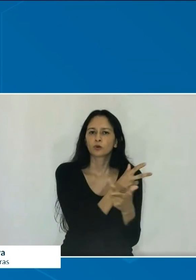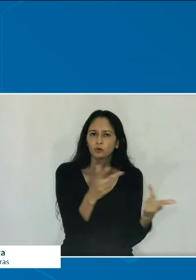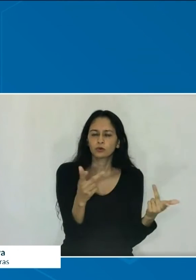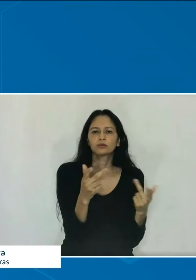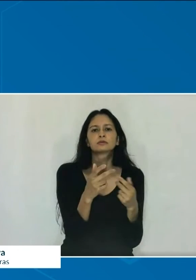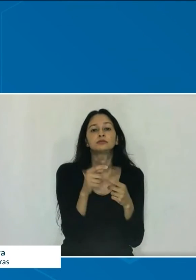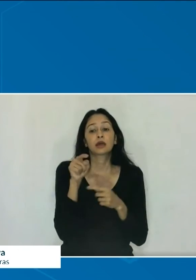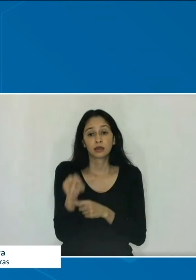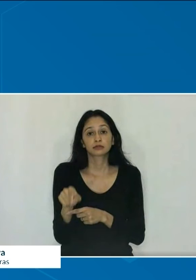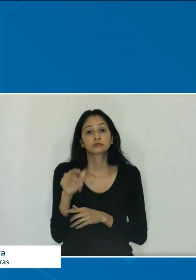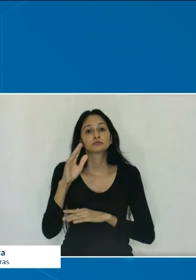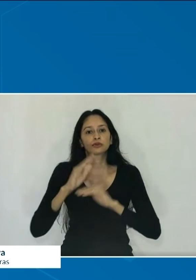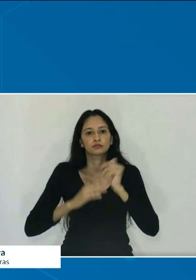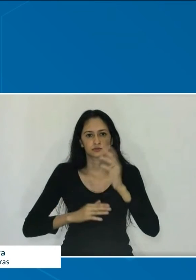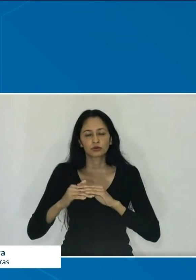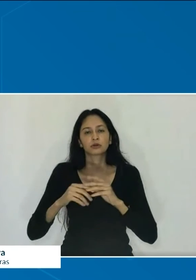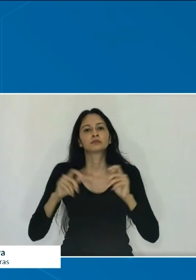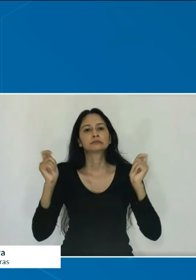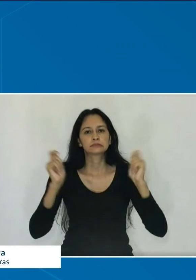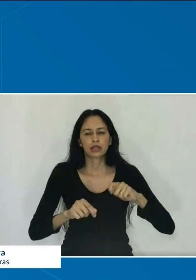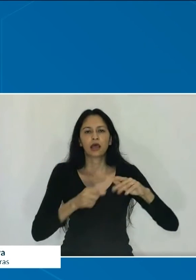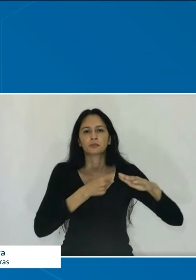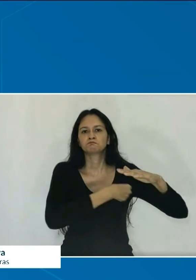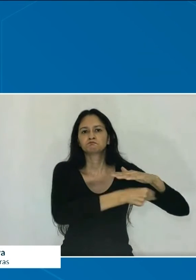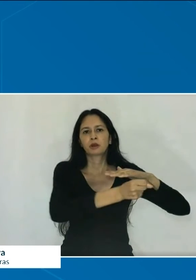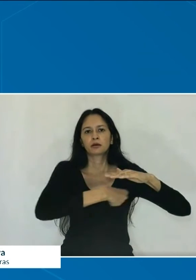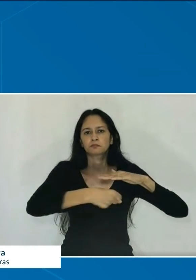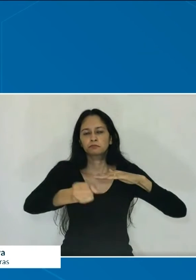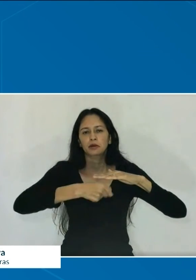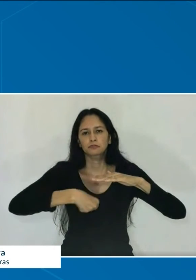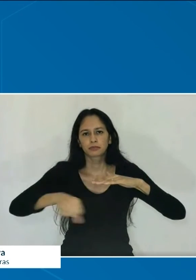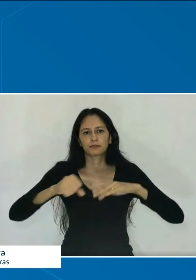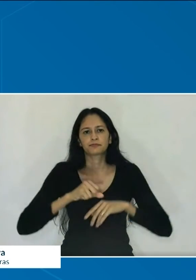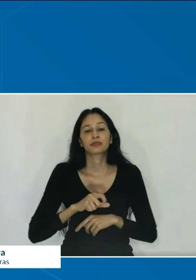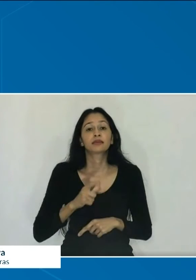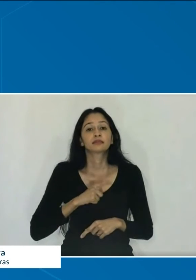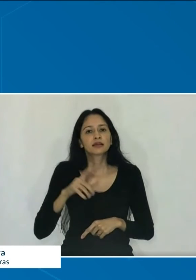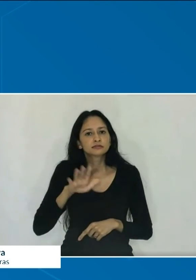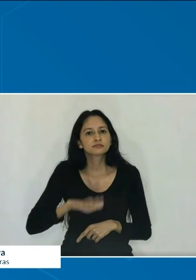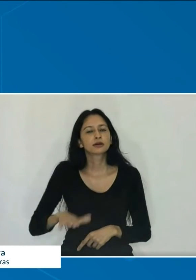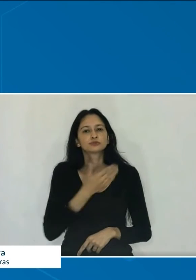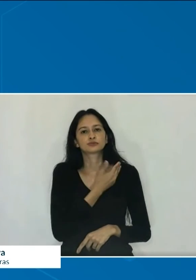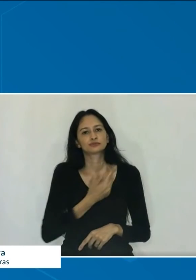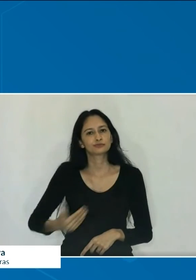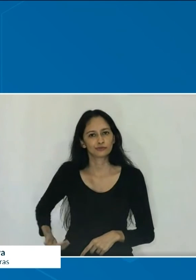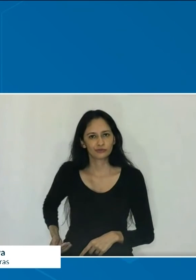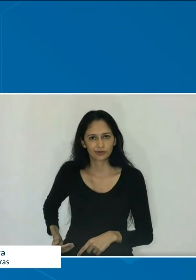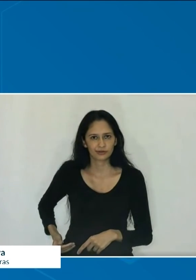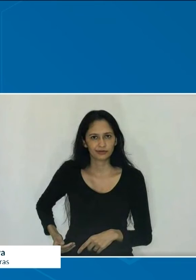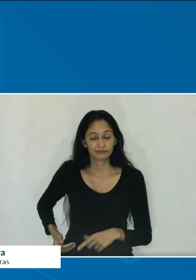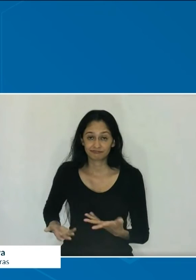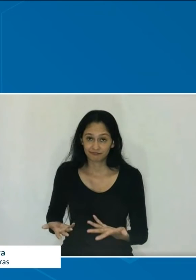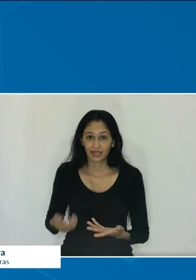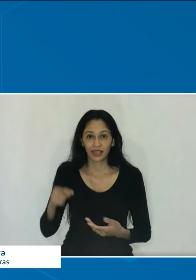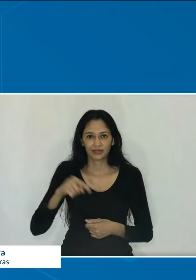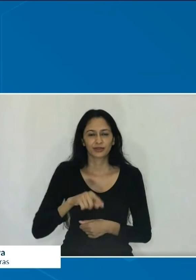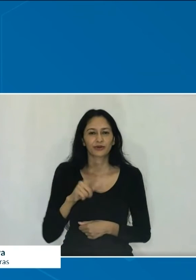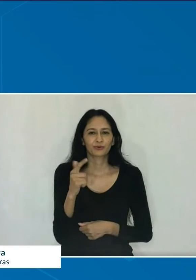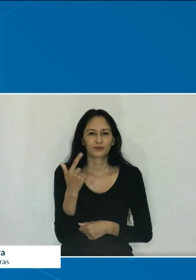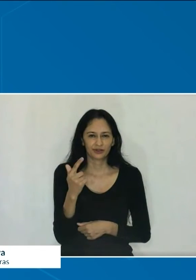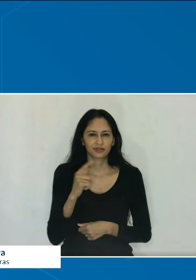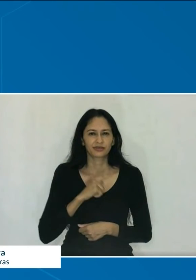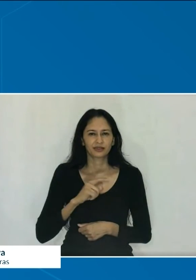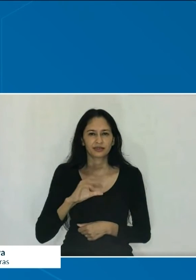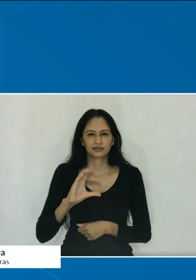um profissional nosso que tem a capacidade de atuar. Tem os órgãos governamentais, a gente tem aqui em Goiânia a